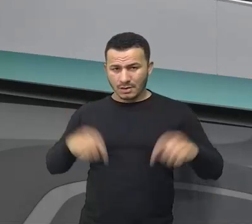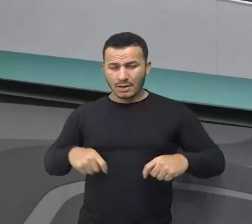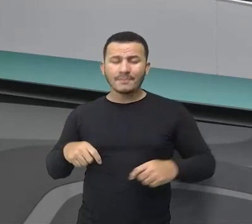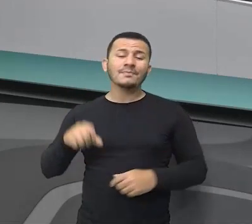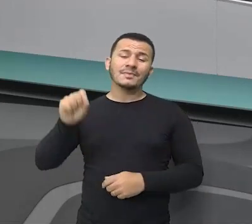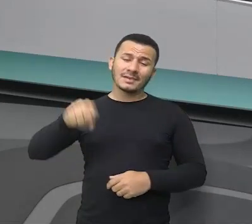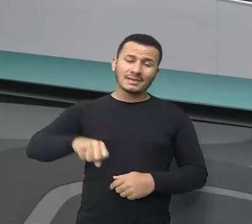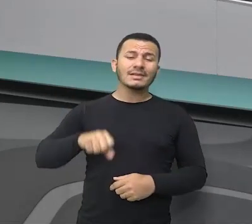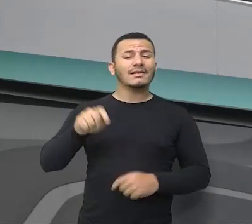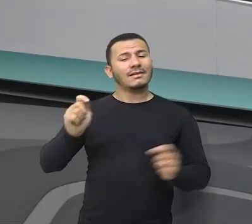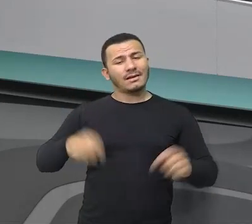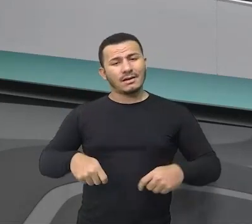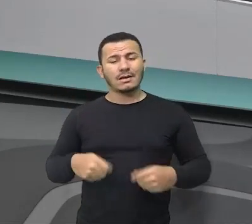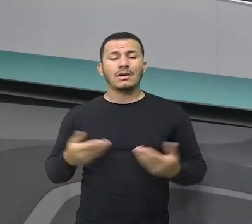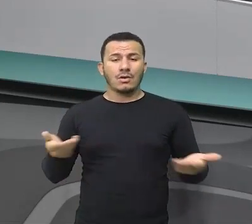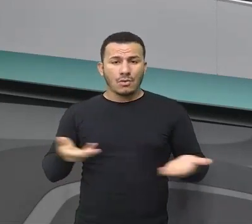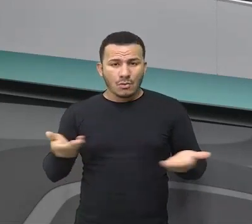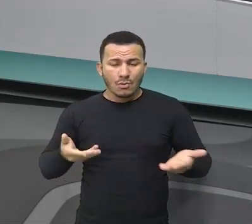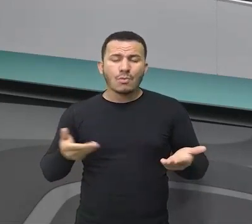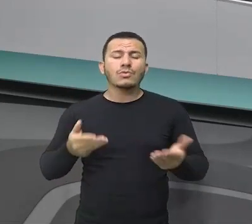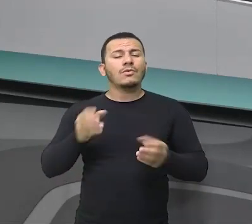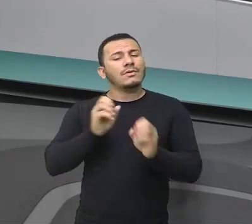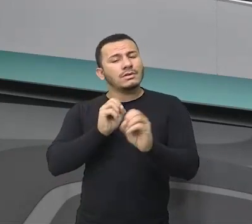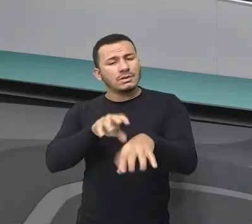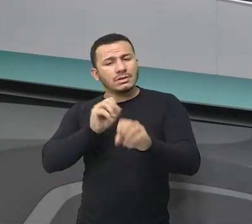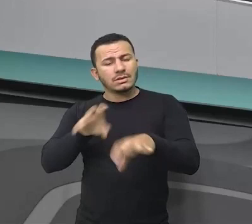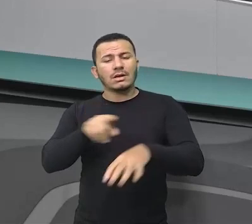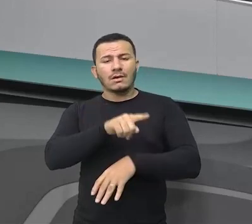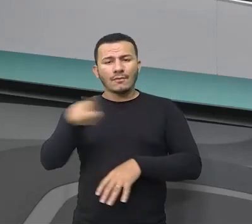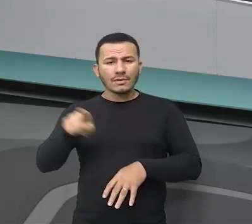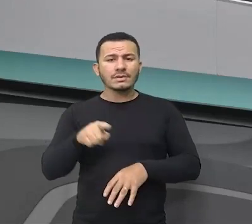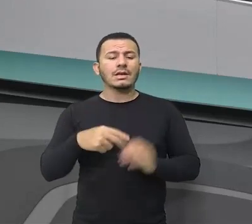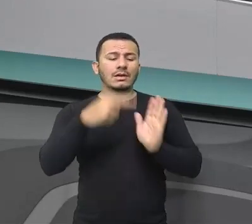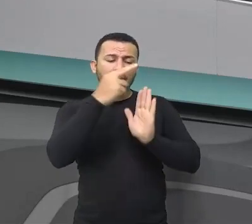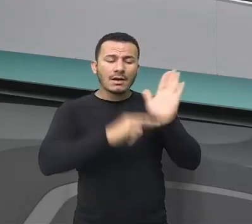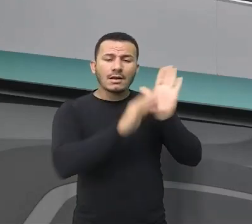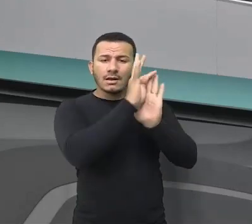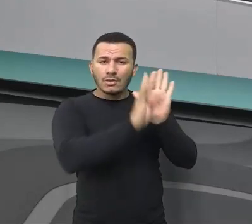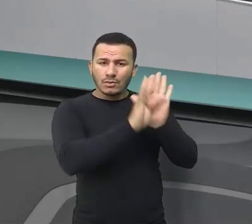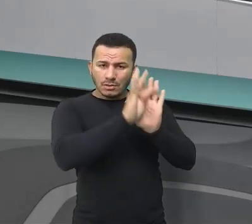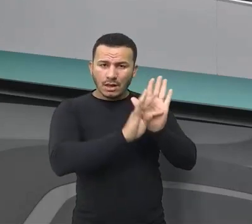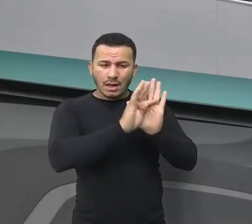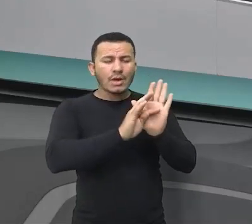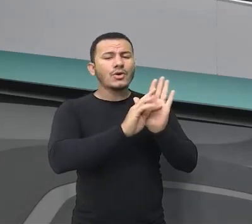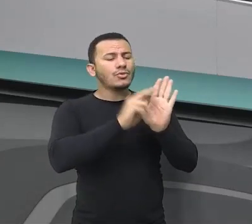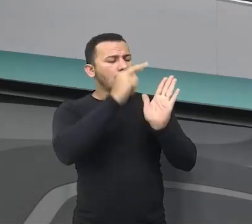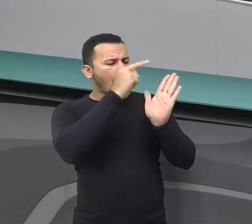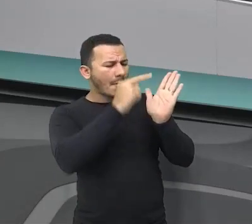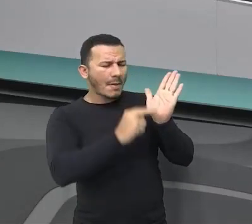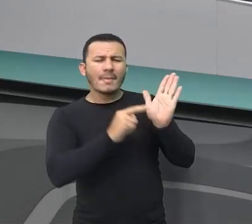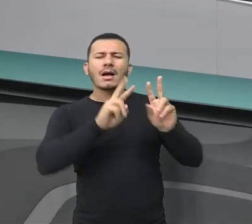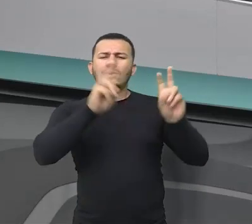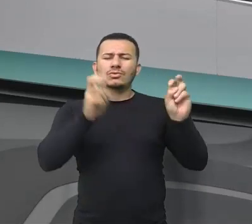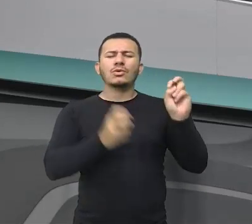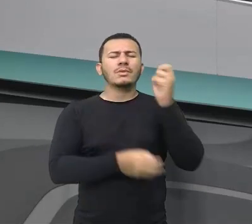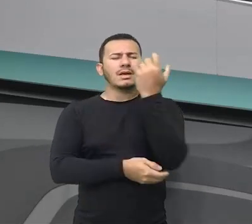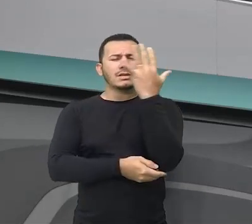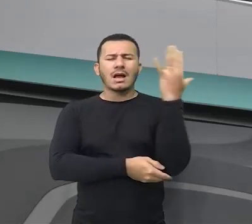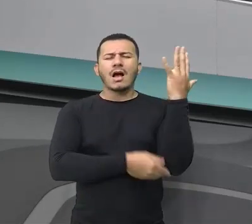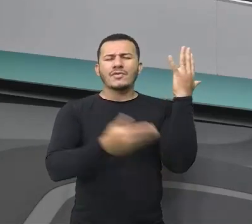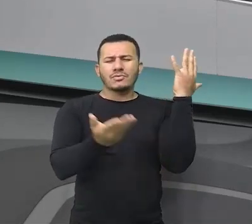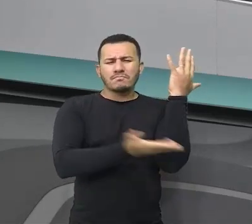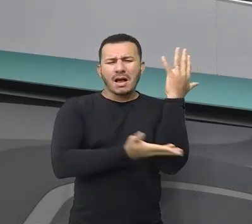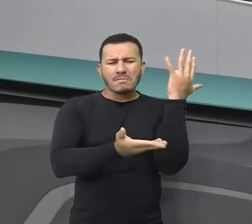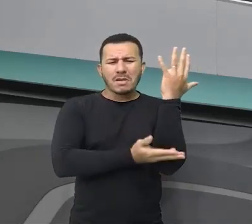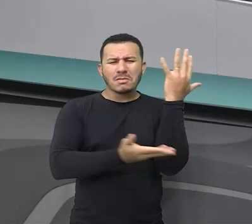Sim. E é isso que a gente vai fazer nesta aula. A gente vai, a partir dessa questão do desmatamento e da ameaça